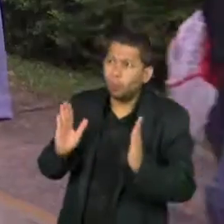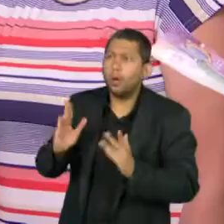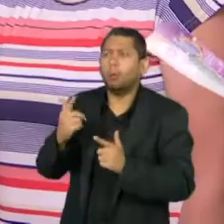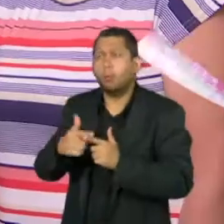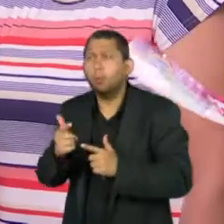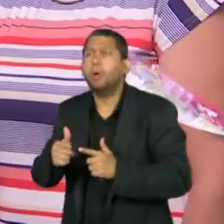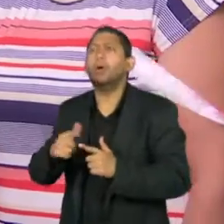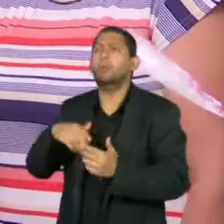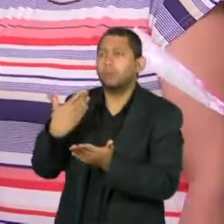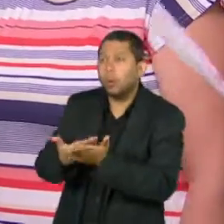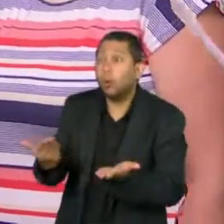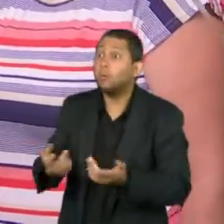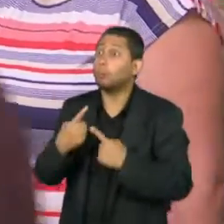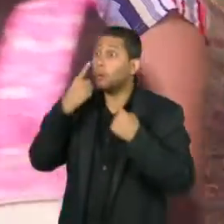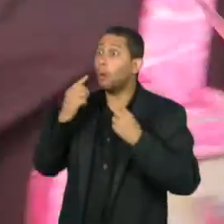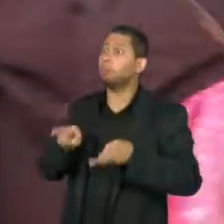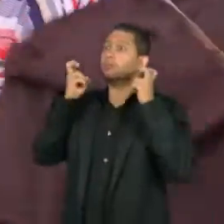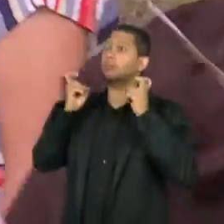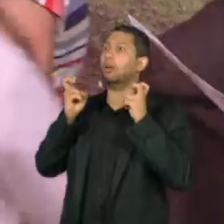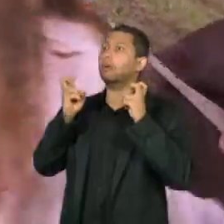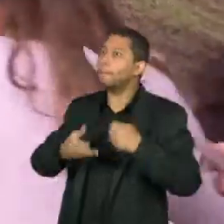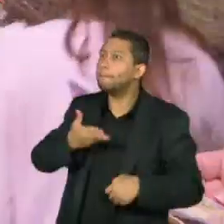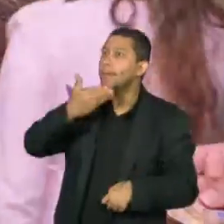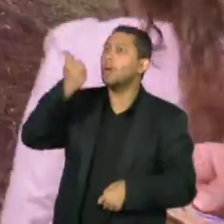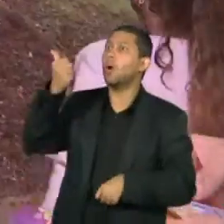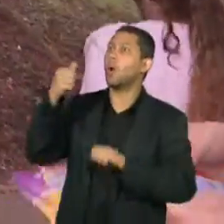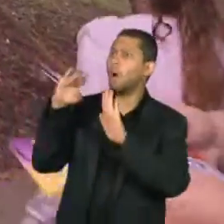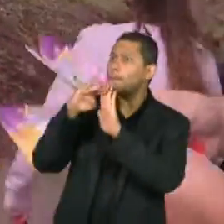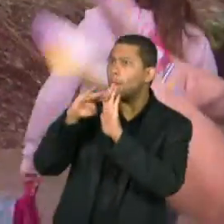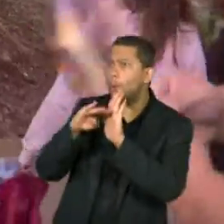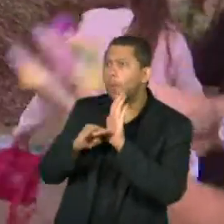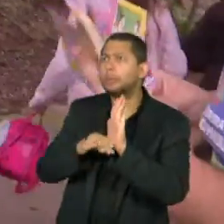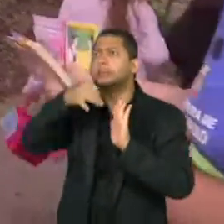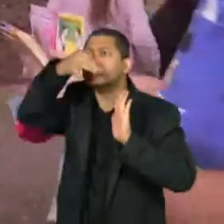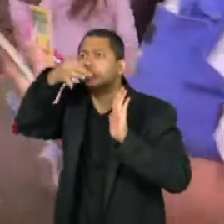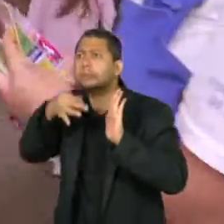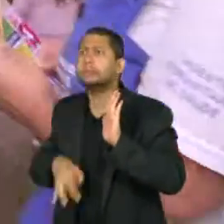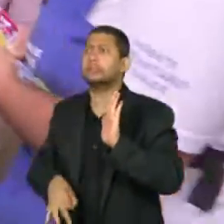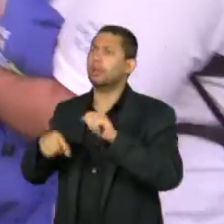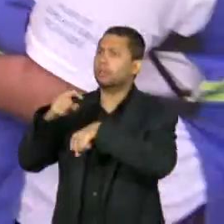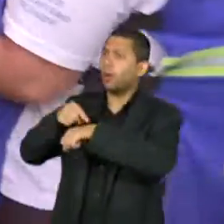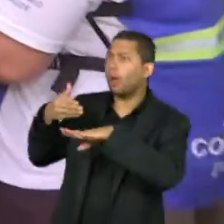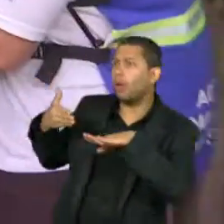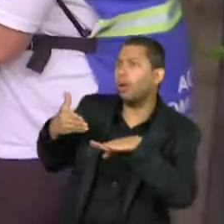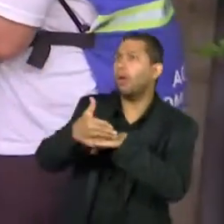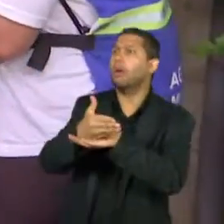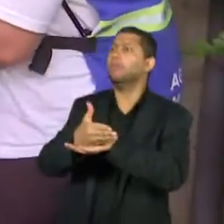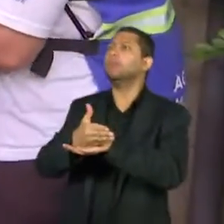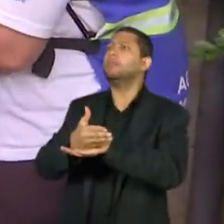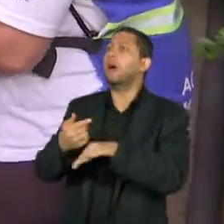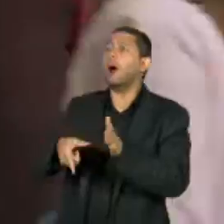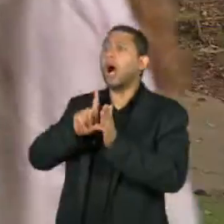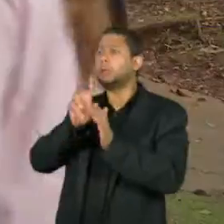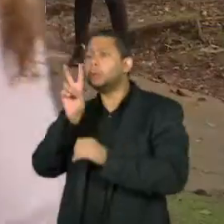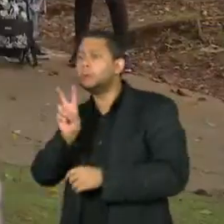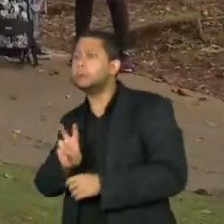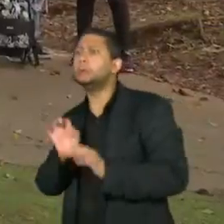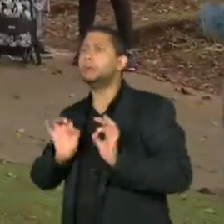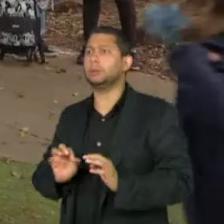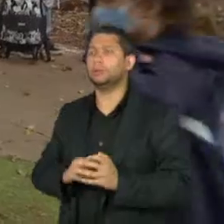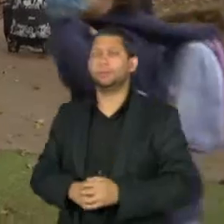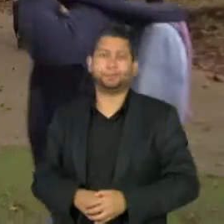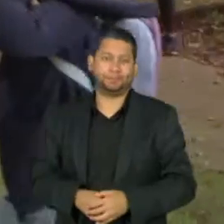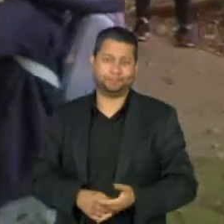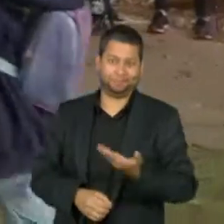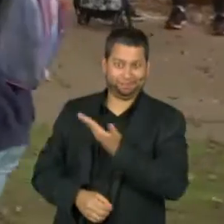mas a gente já percebe que está tendo toda a precaução na entrada, então a gente fica um pouco mais tranquila. Dona Alice